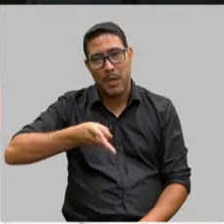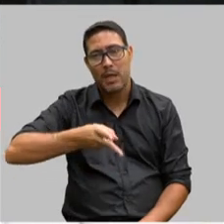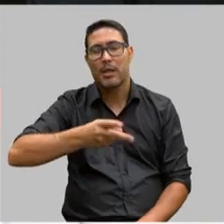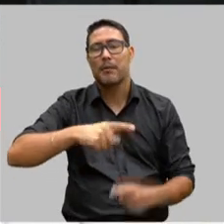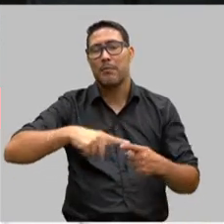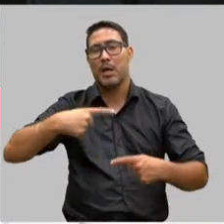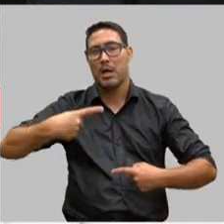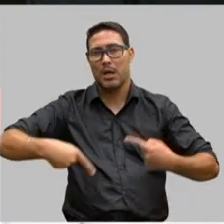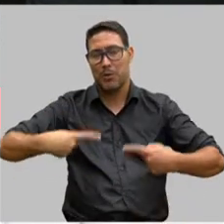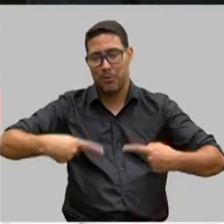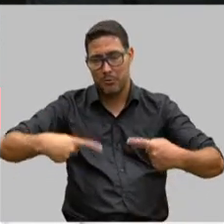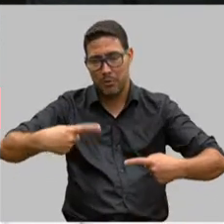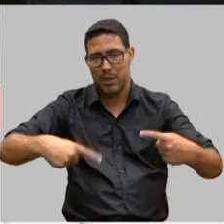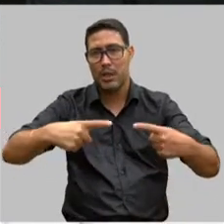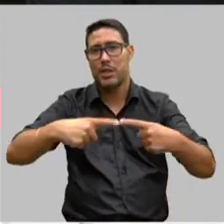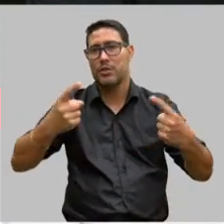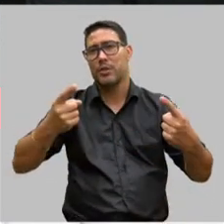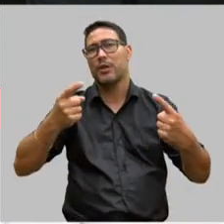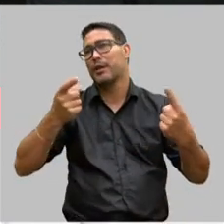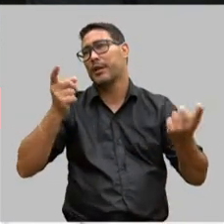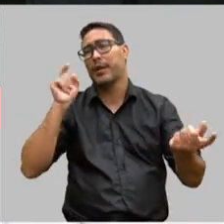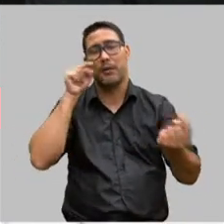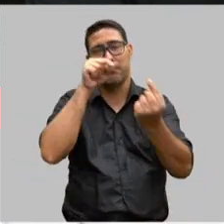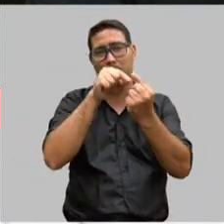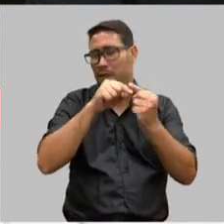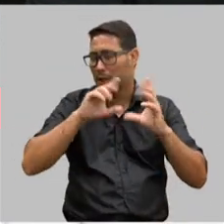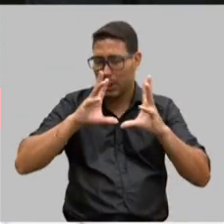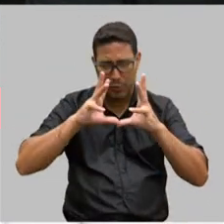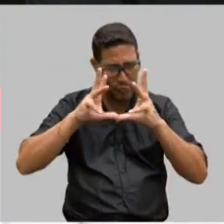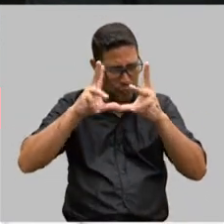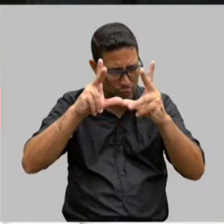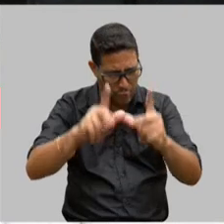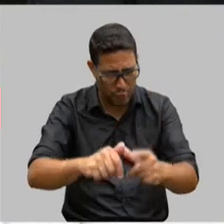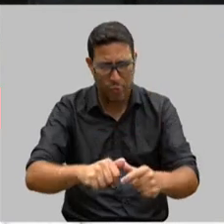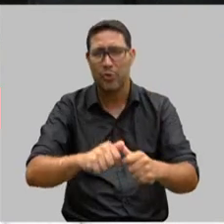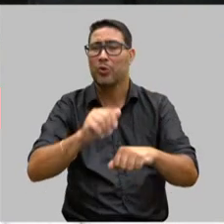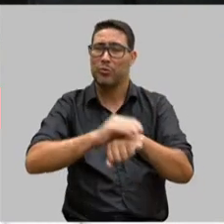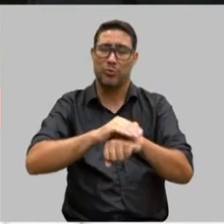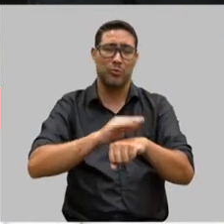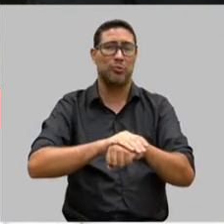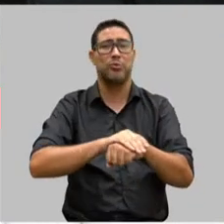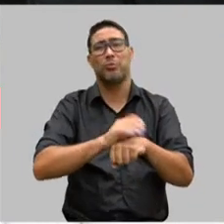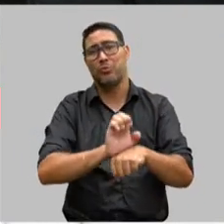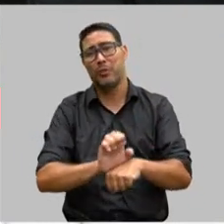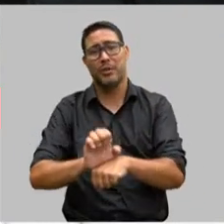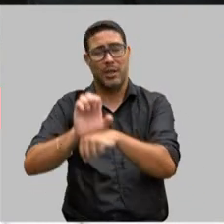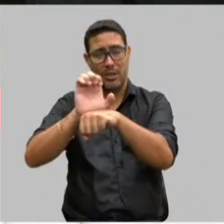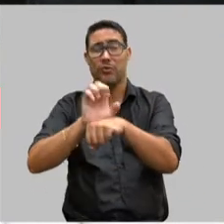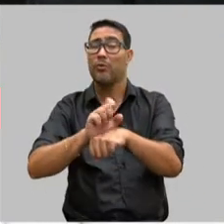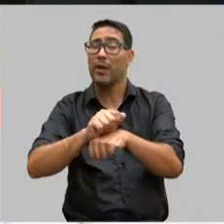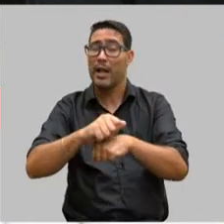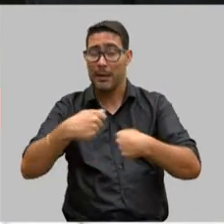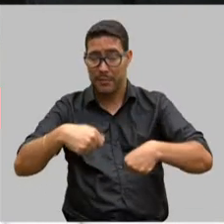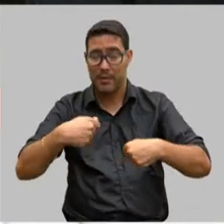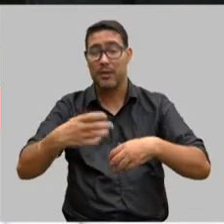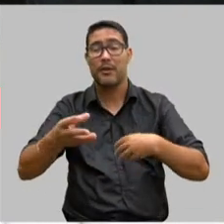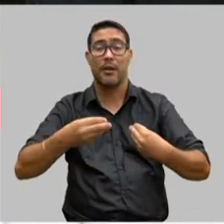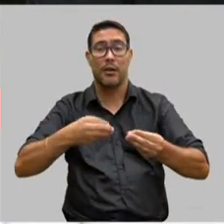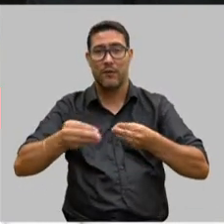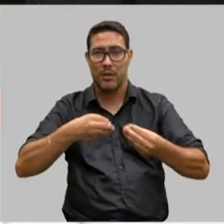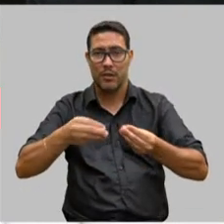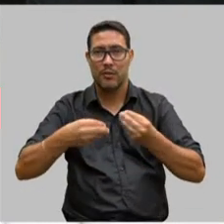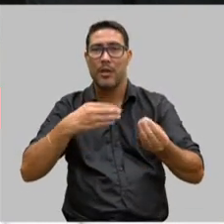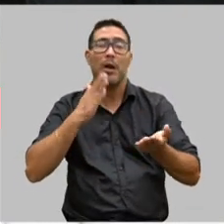perpassa ou atende todo o Estado. Ela precisaria ser flexível o suficiente para entender que o